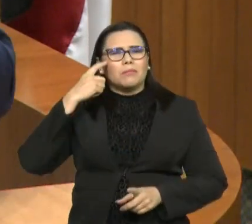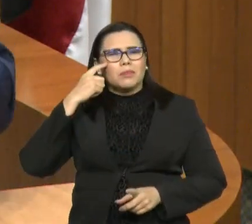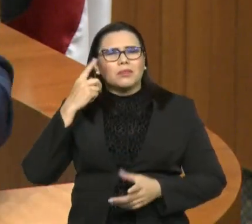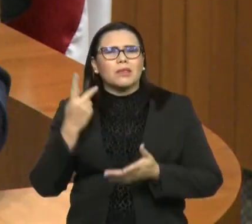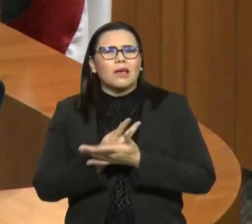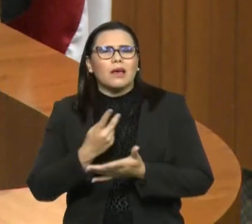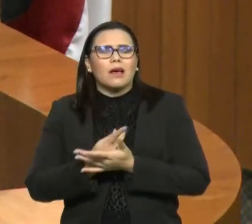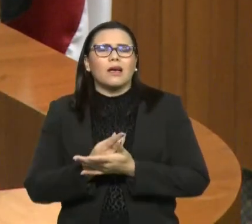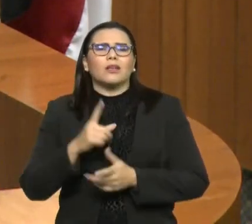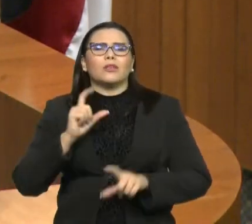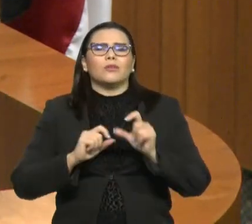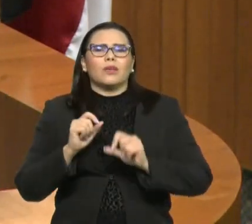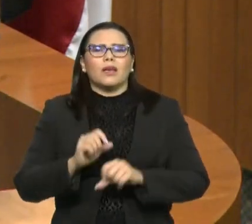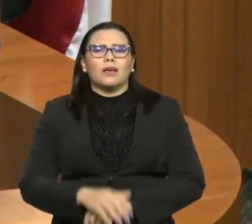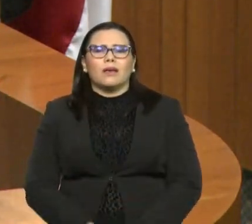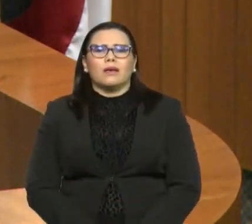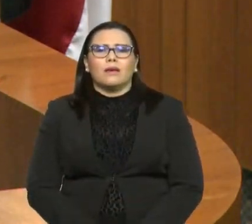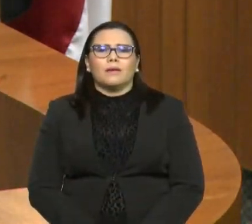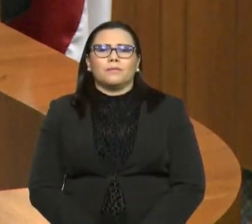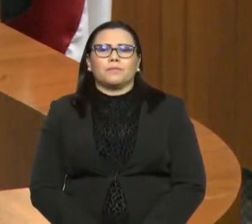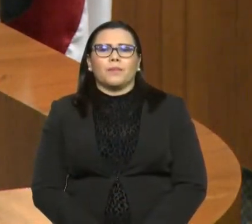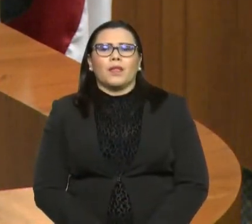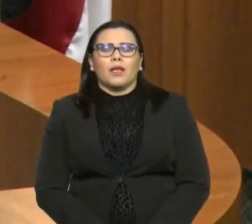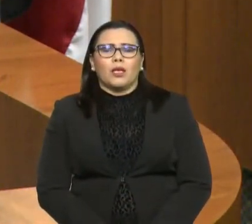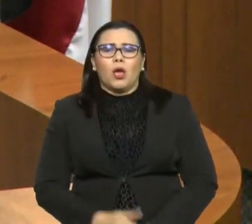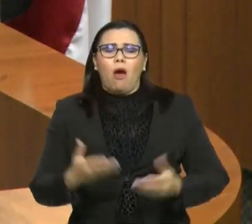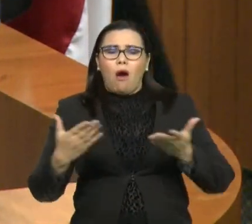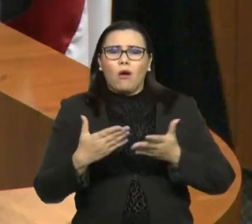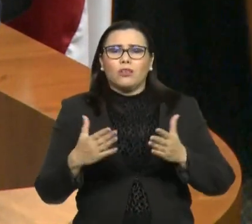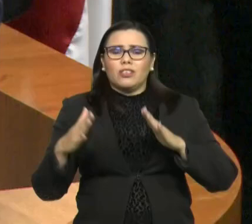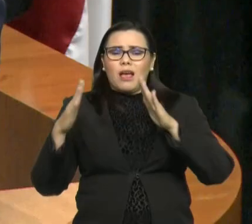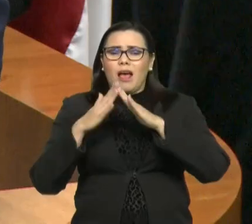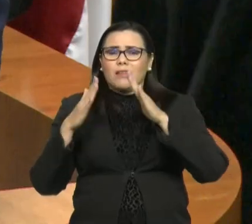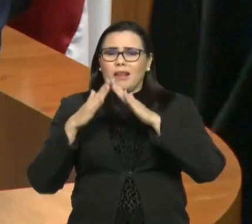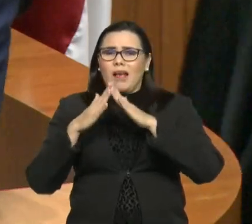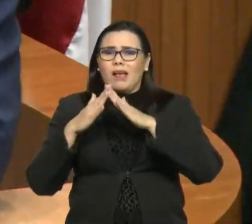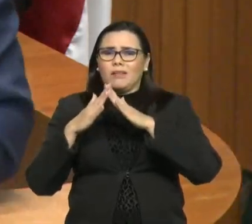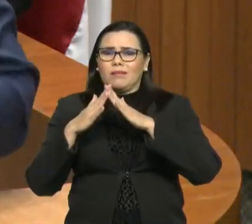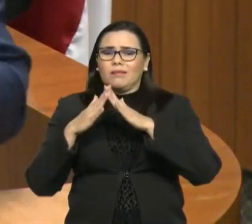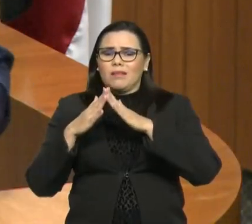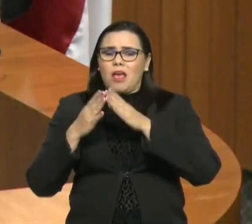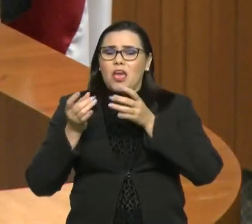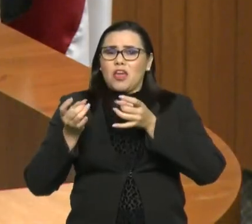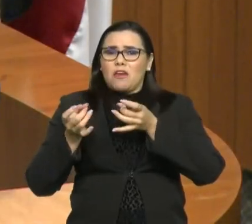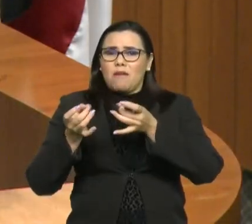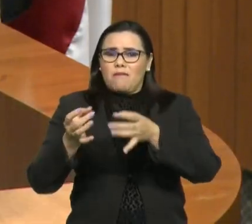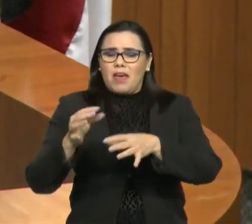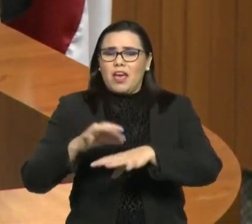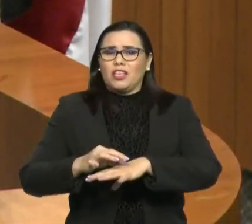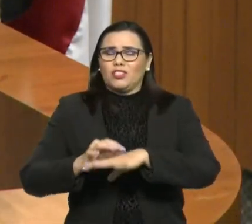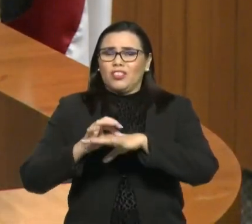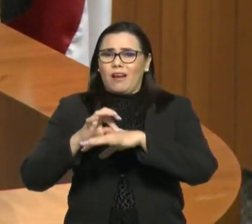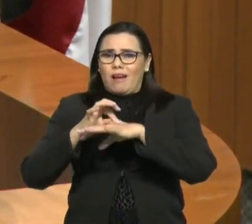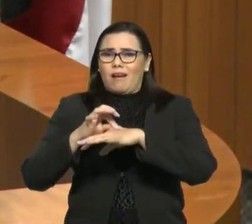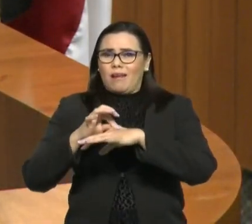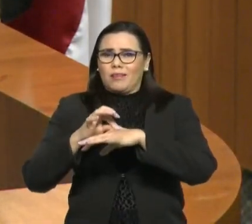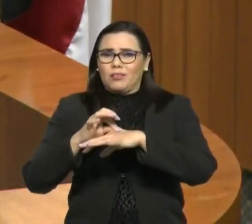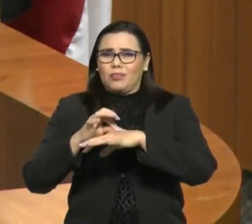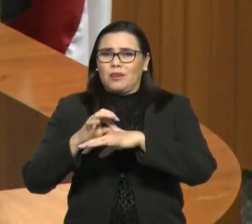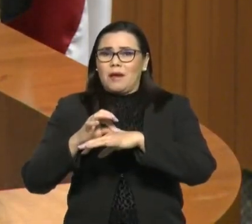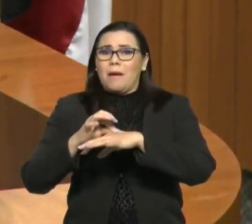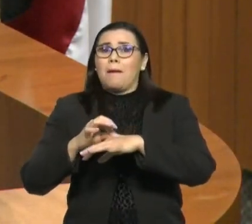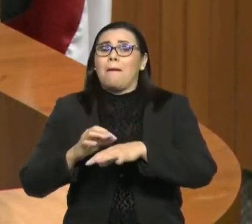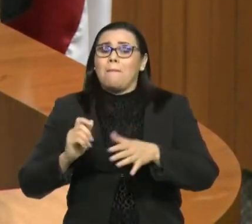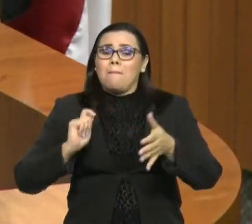essa diferença não chegou para o consumidor. Reduziu-se, deputado Antônio Pereira, em